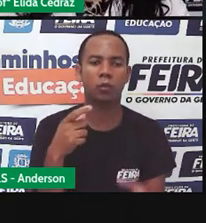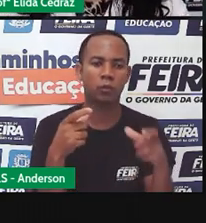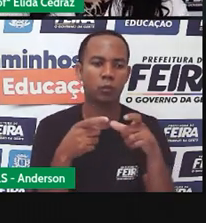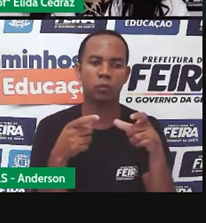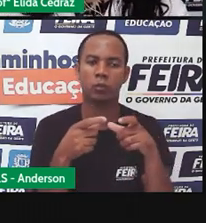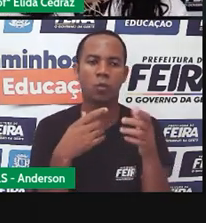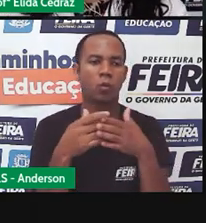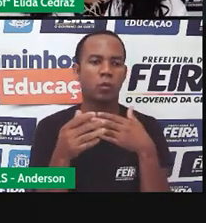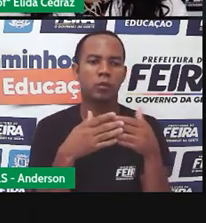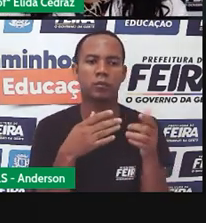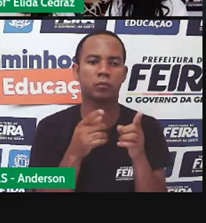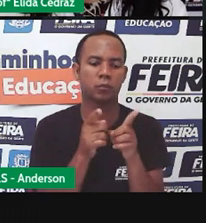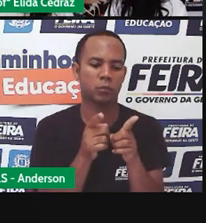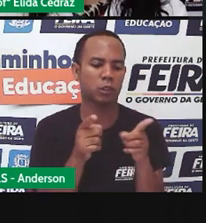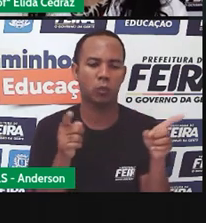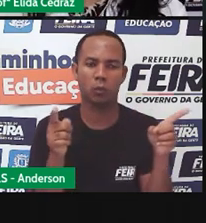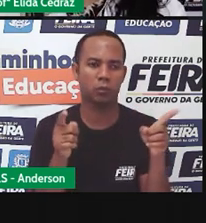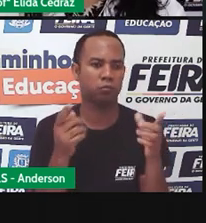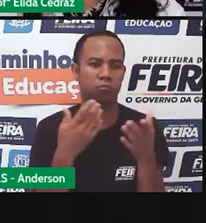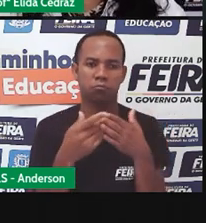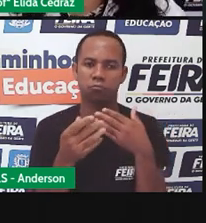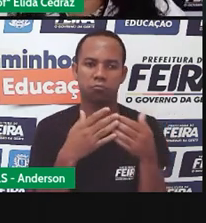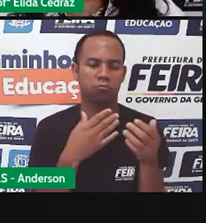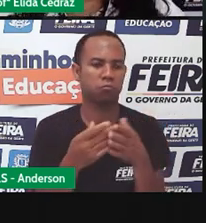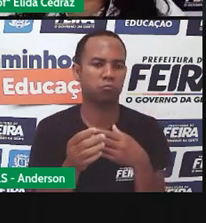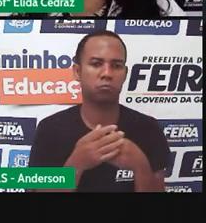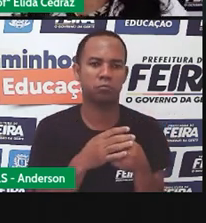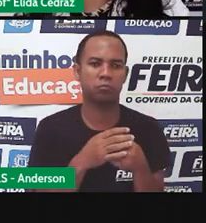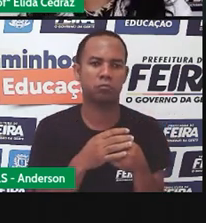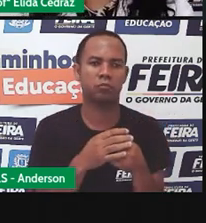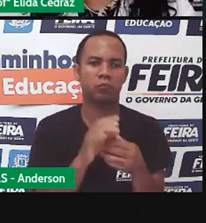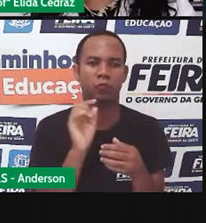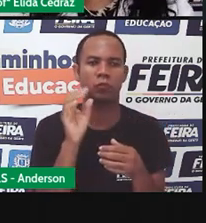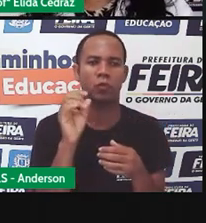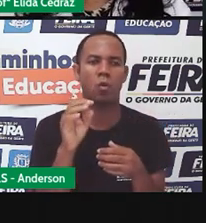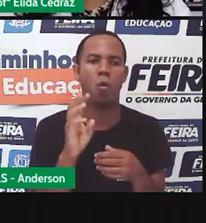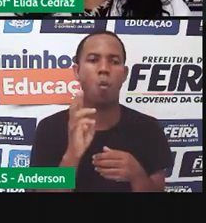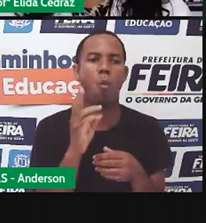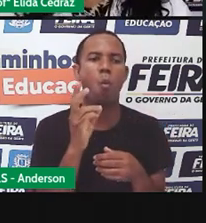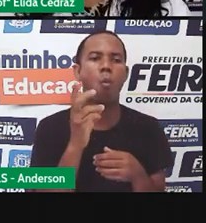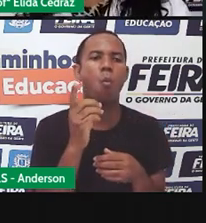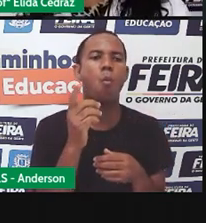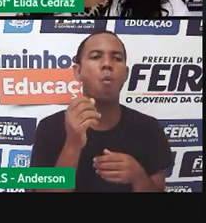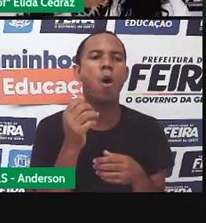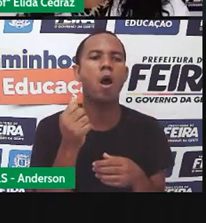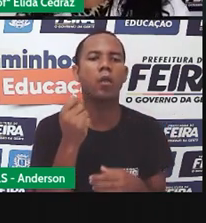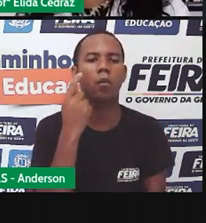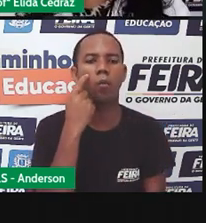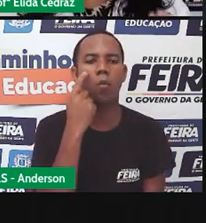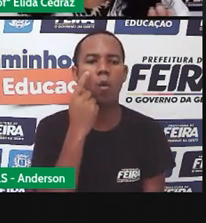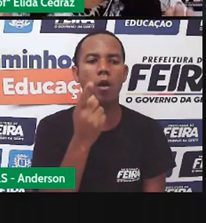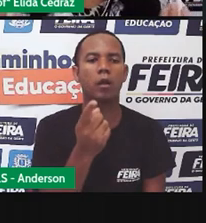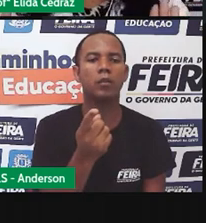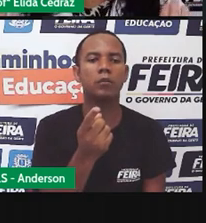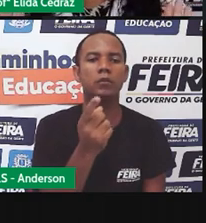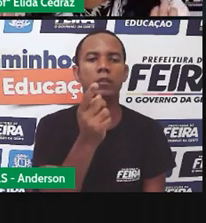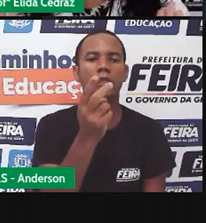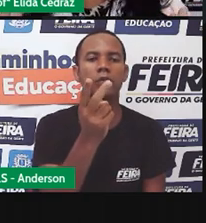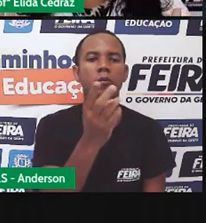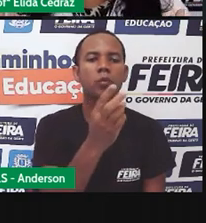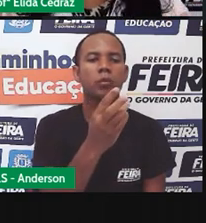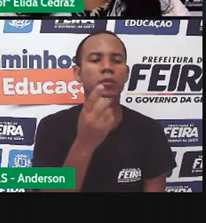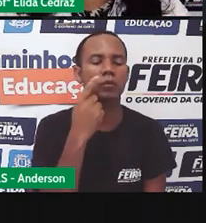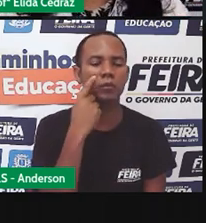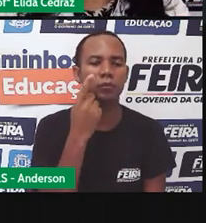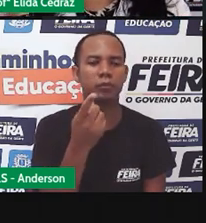não importa, pode ser pequeno ou grande. Eu só perguntei quantas figuras tem, tá bom? Não é para